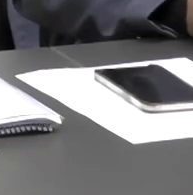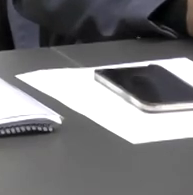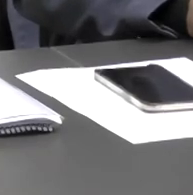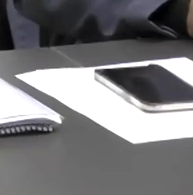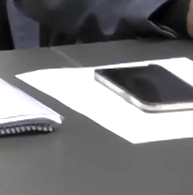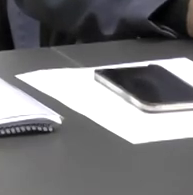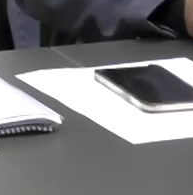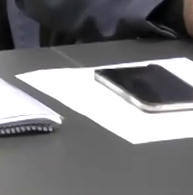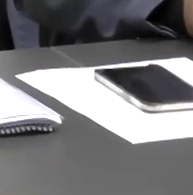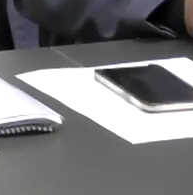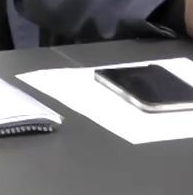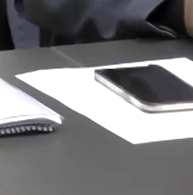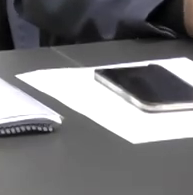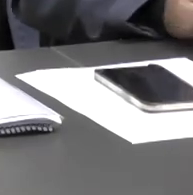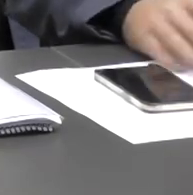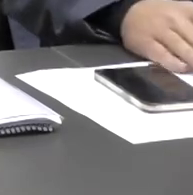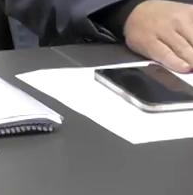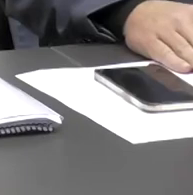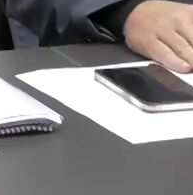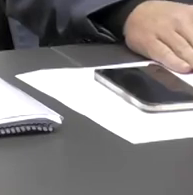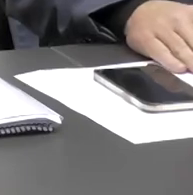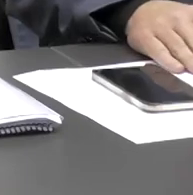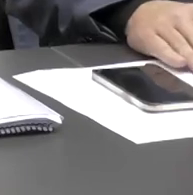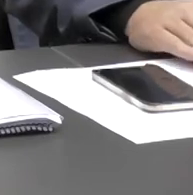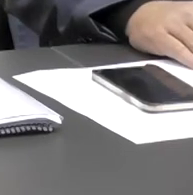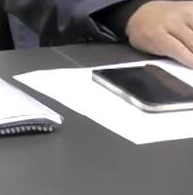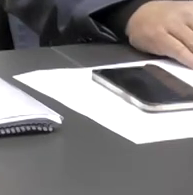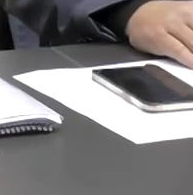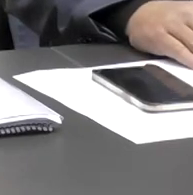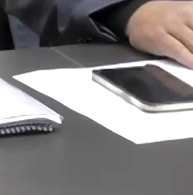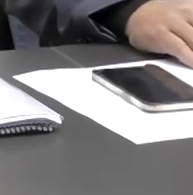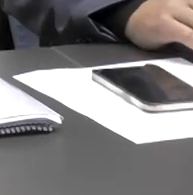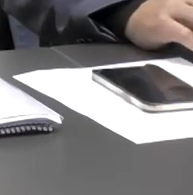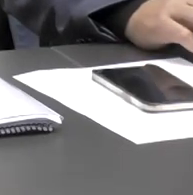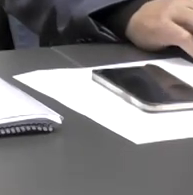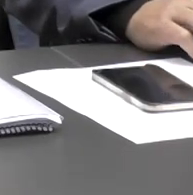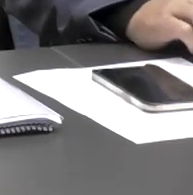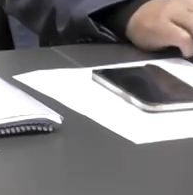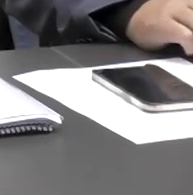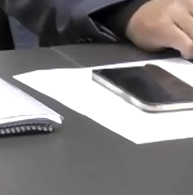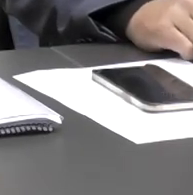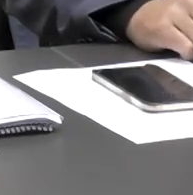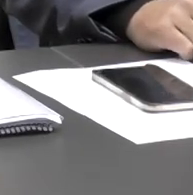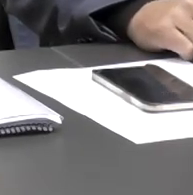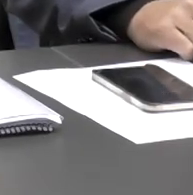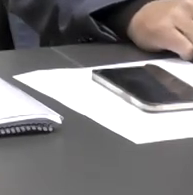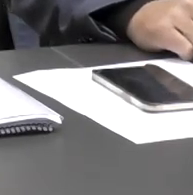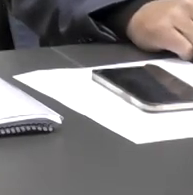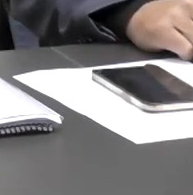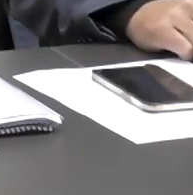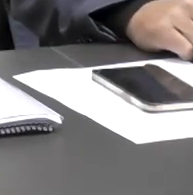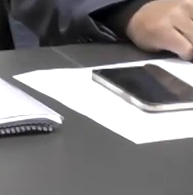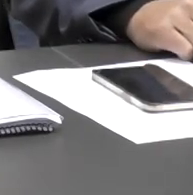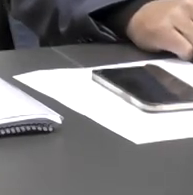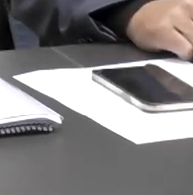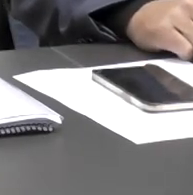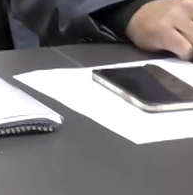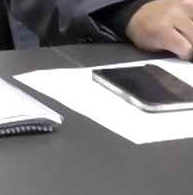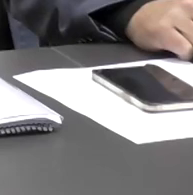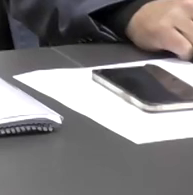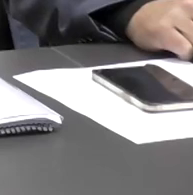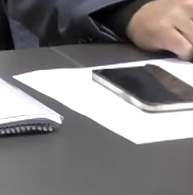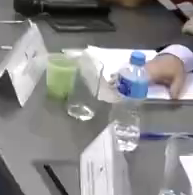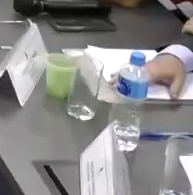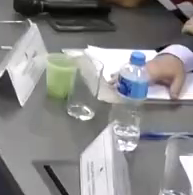se a gente começar também a convocar convocar convocar nós vamos para o convite convite um convite apenas o secretário